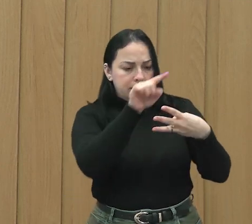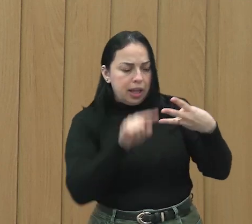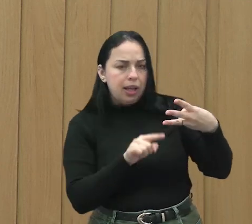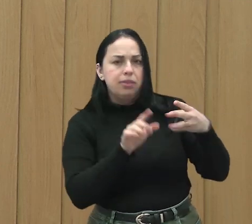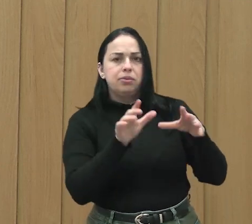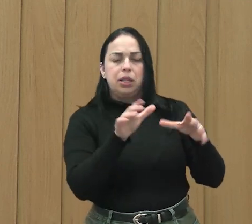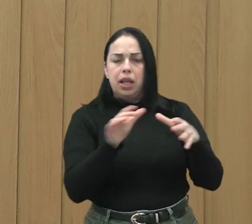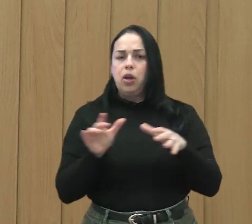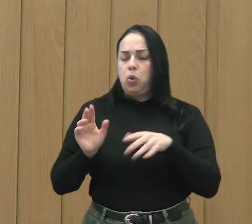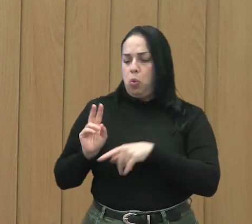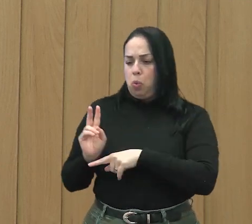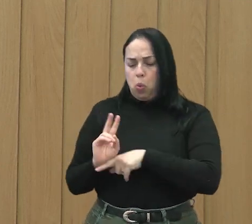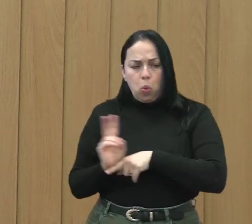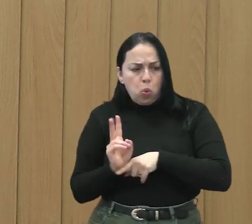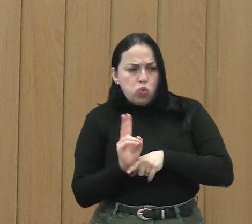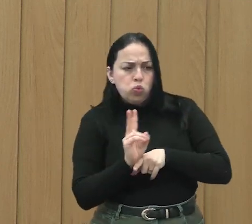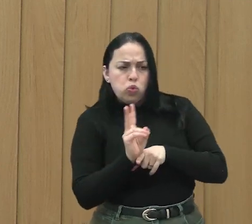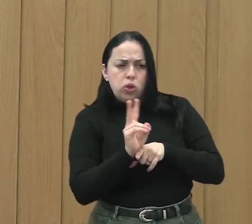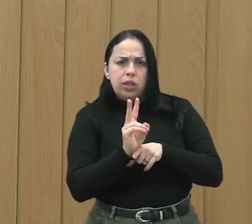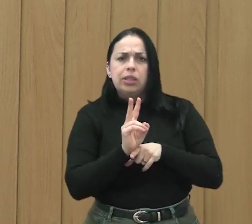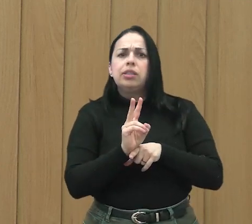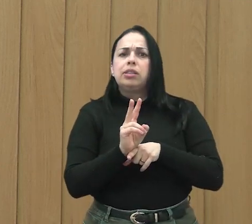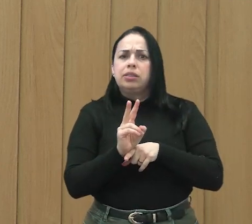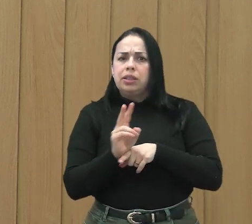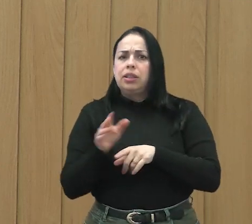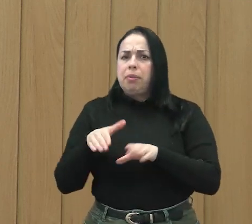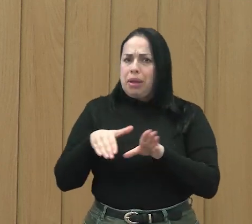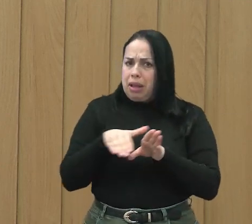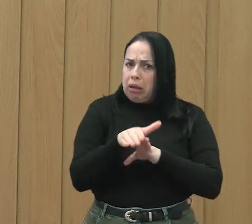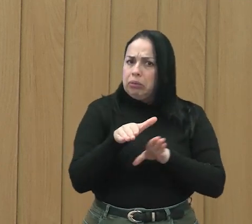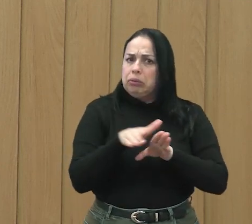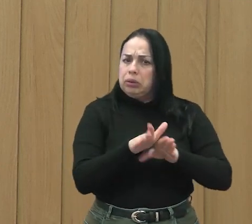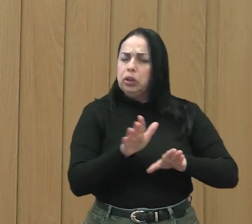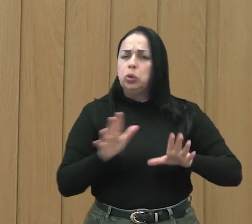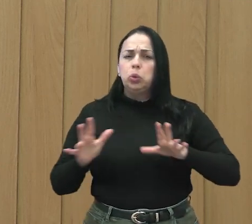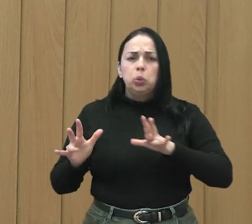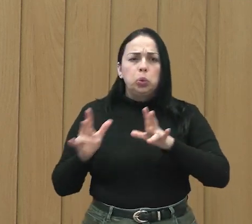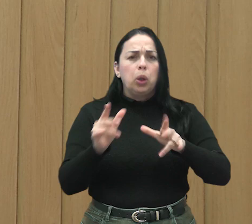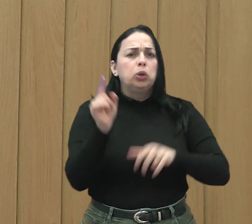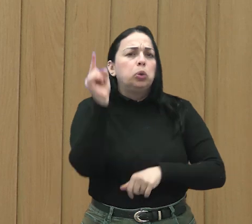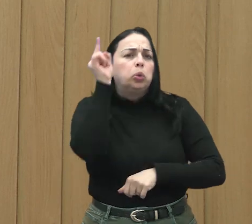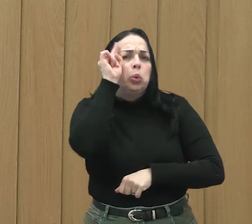pela supervisão, por todo o pessoal da orientação. Então,